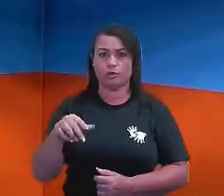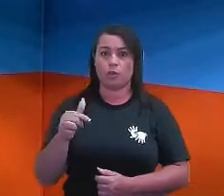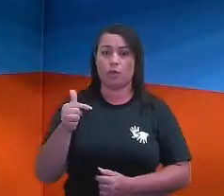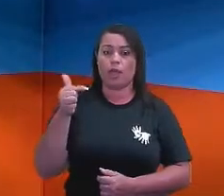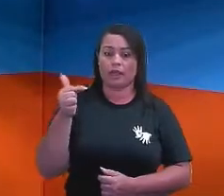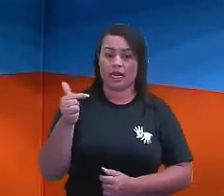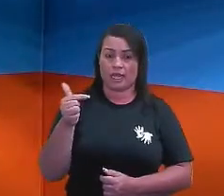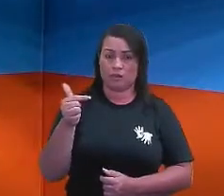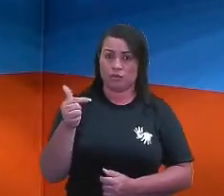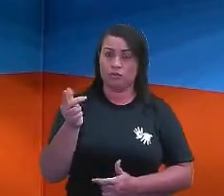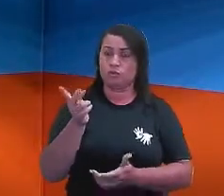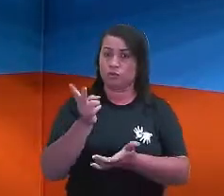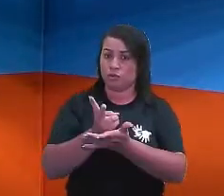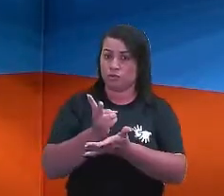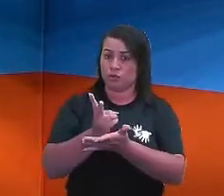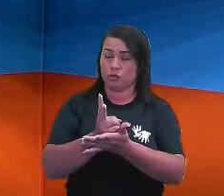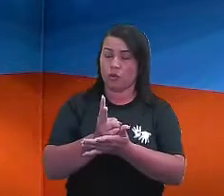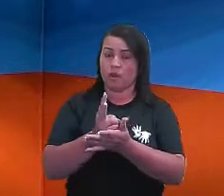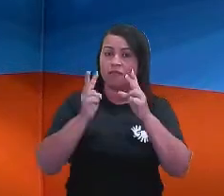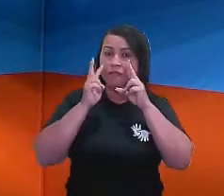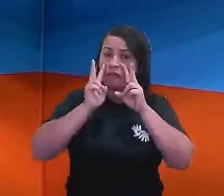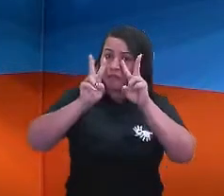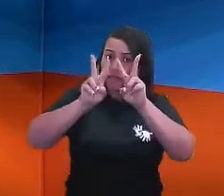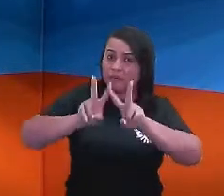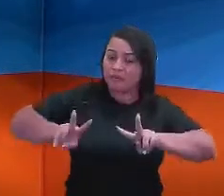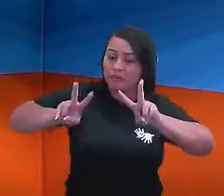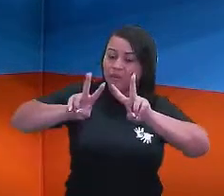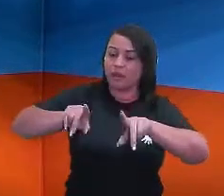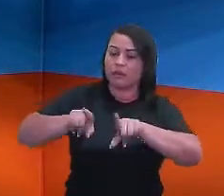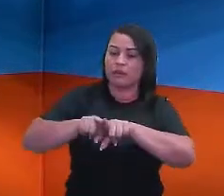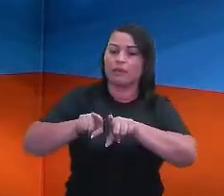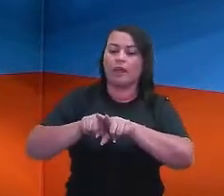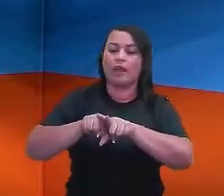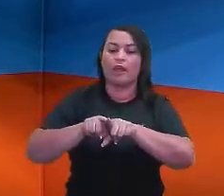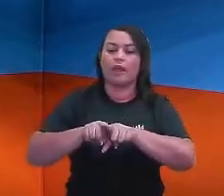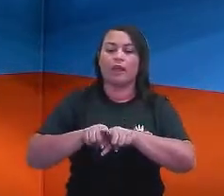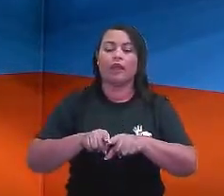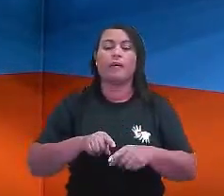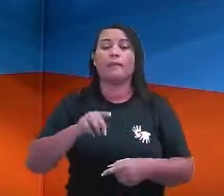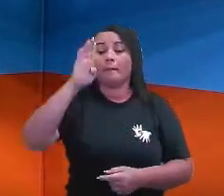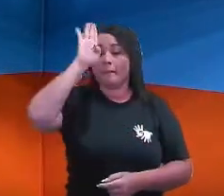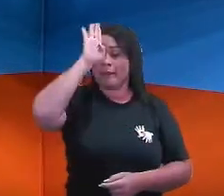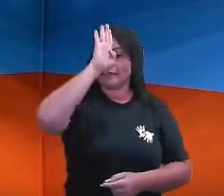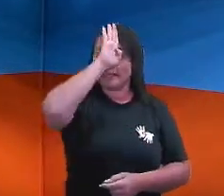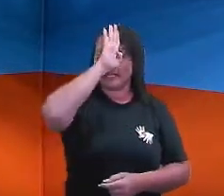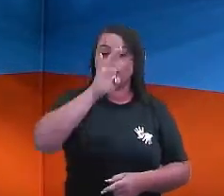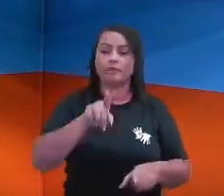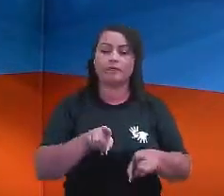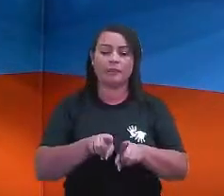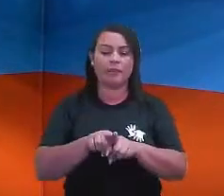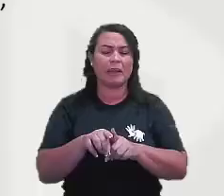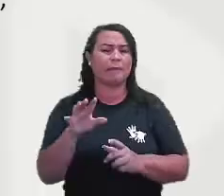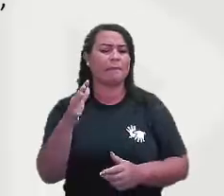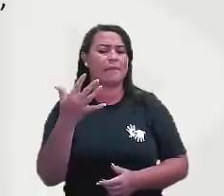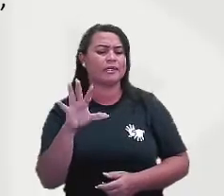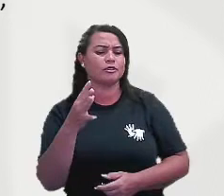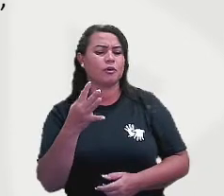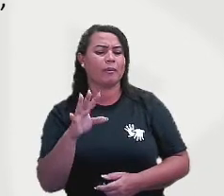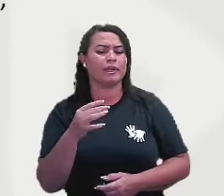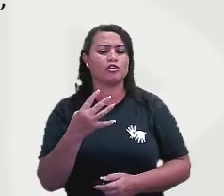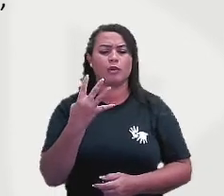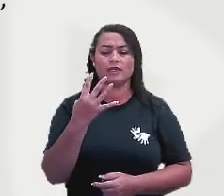Vamos continuar vendo aqui, mais municípios. Bezerros, área de